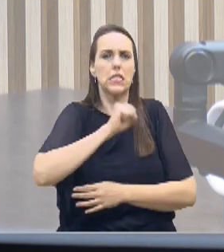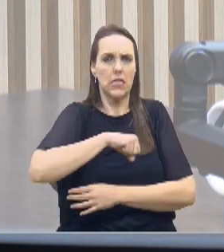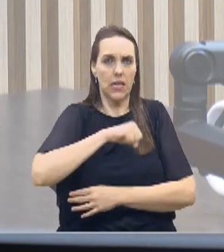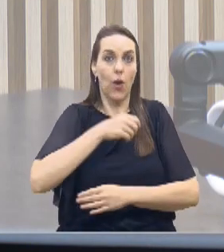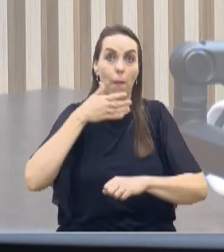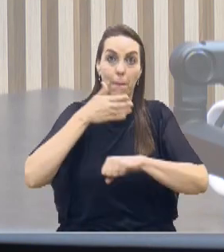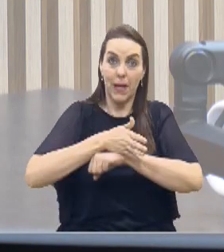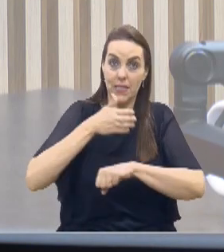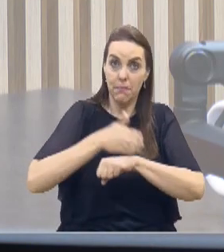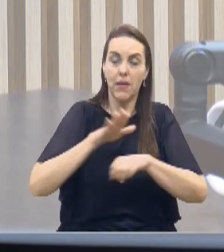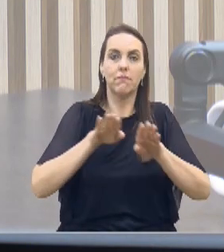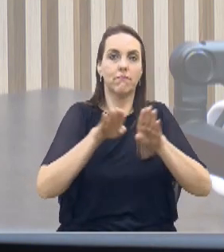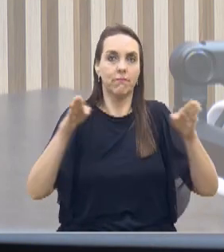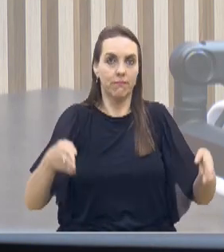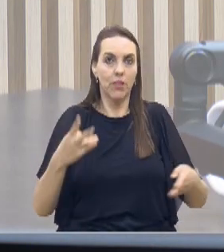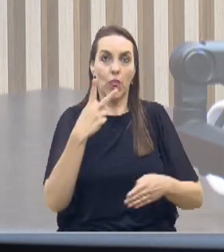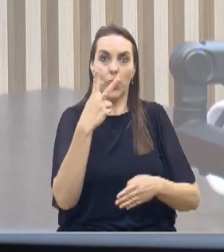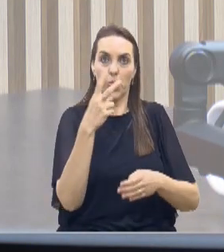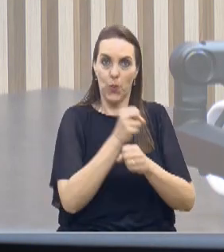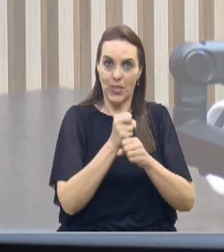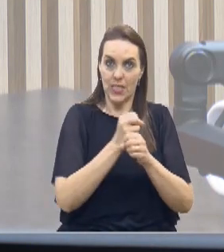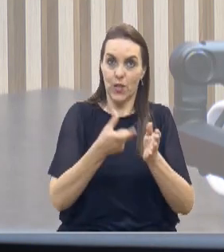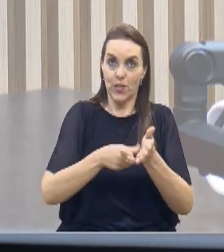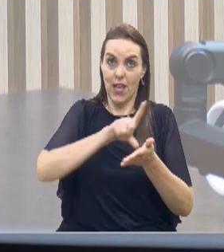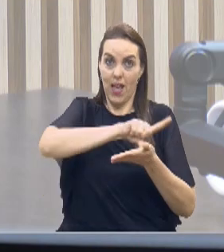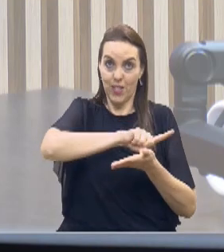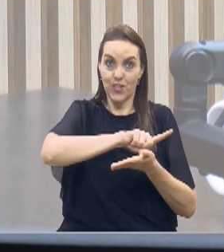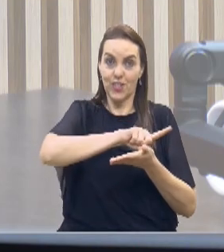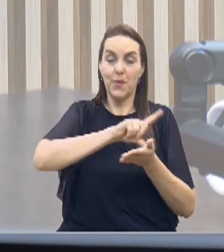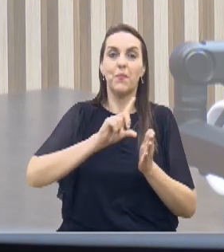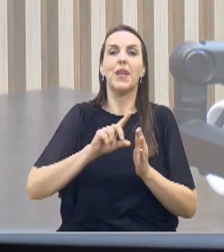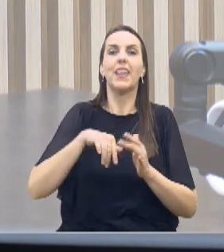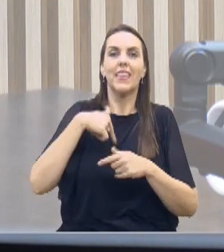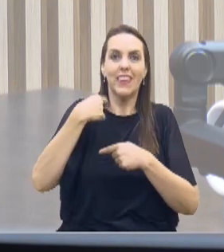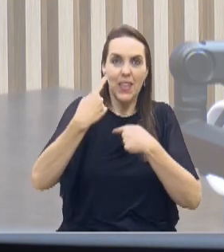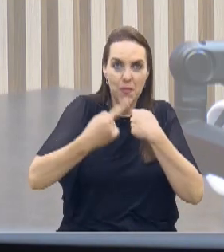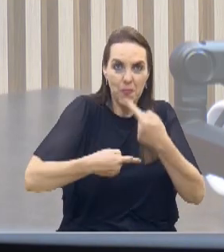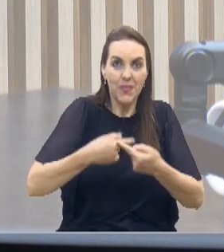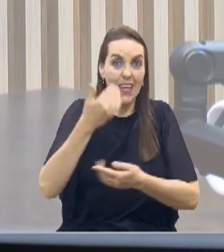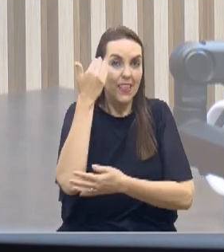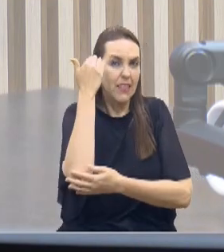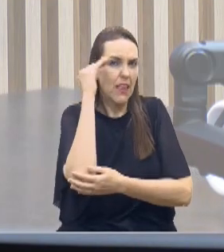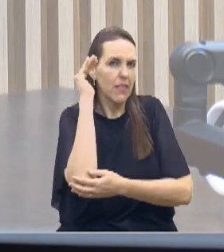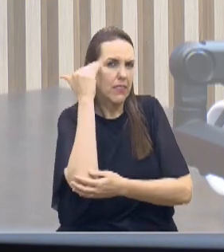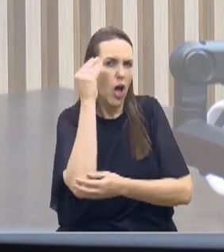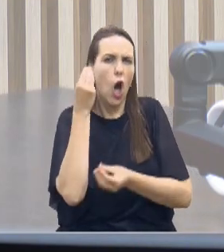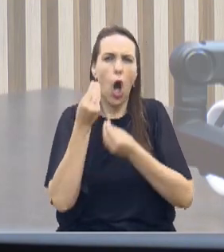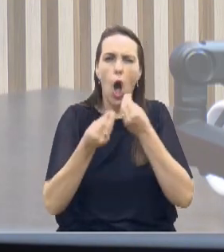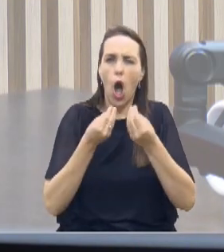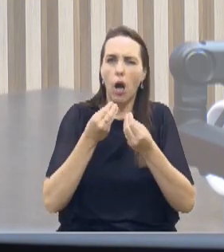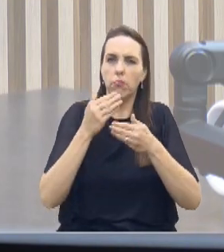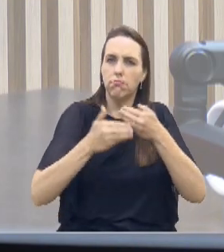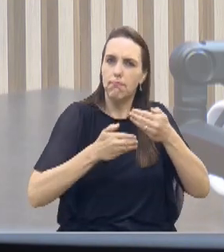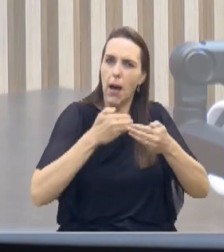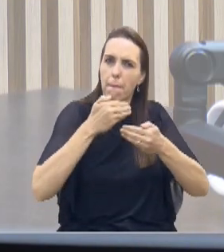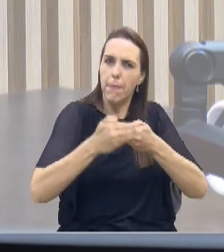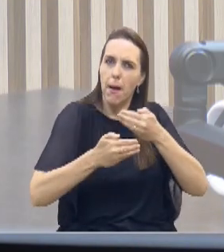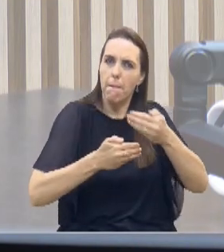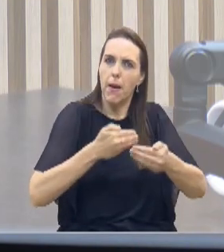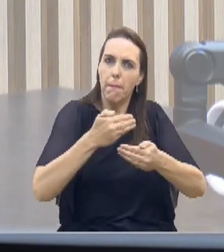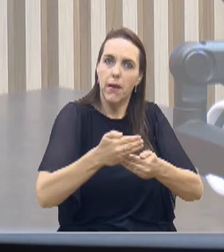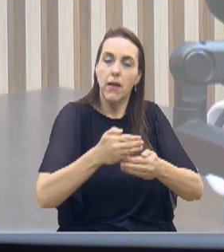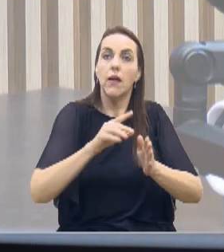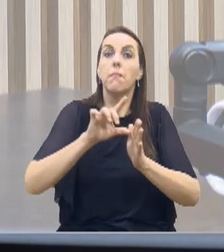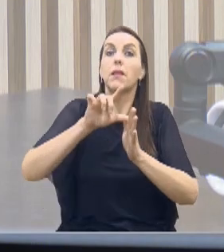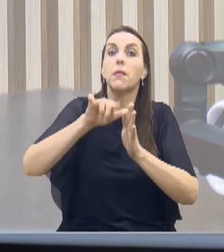da mesa, né, durante 2 anos antes, para poder tentar entender quais eram os procedimentos aqui da casa, para poder